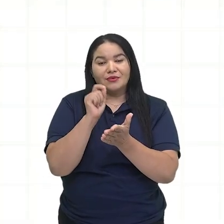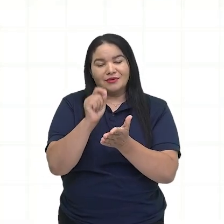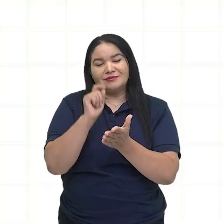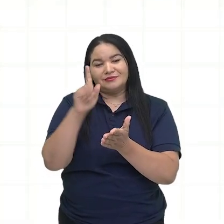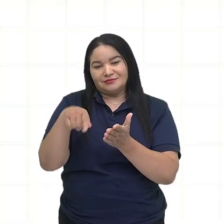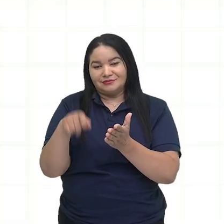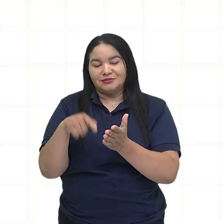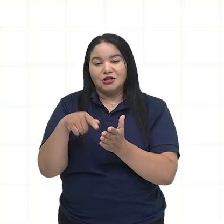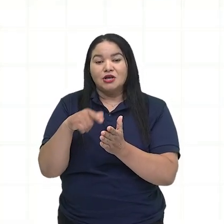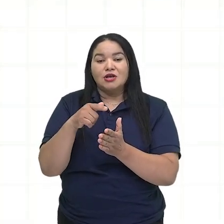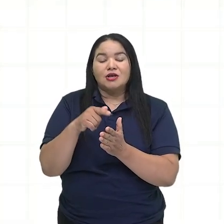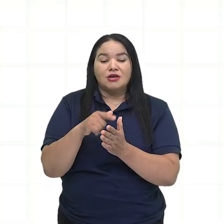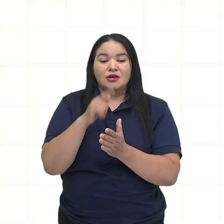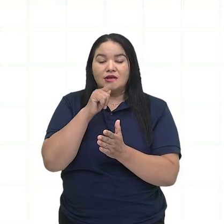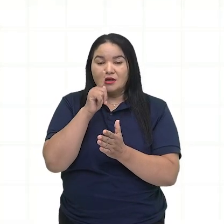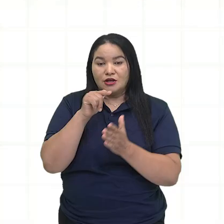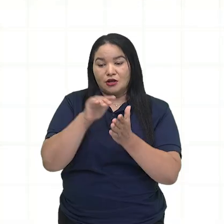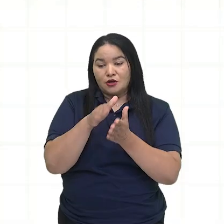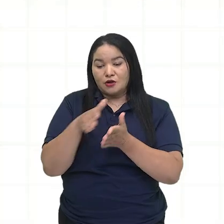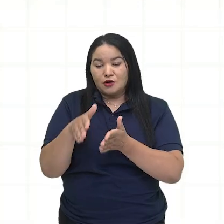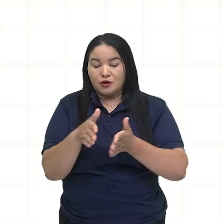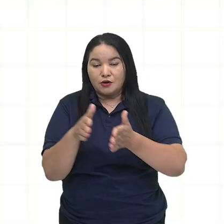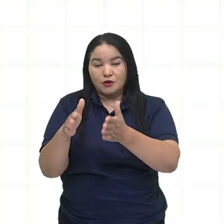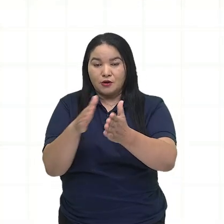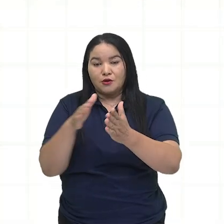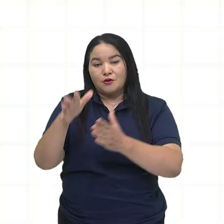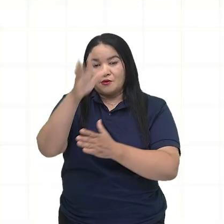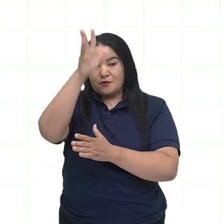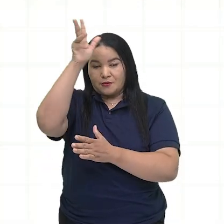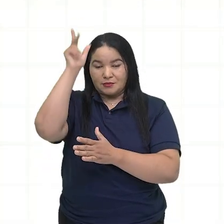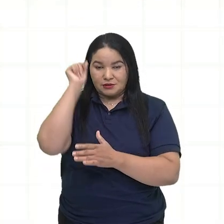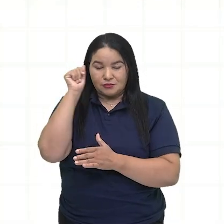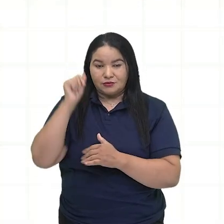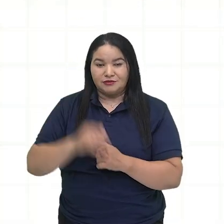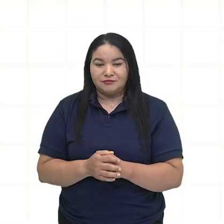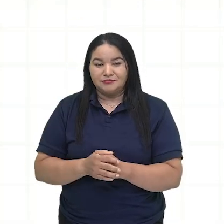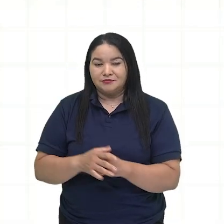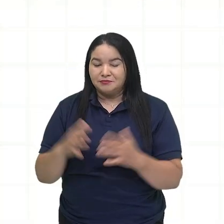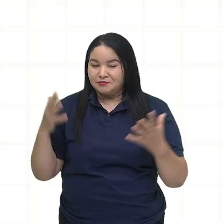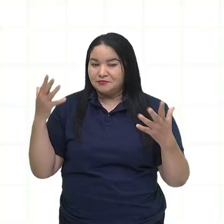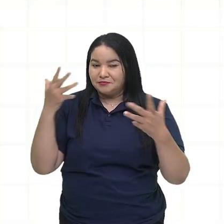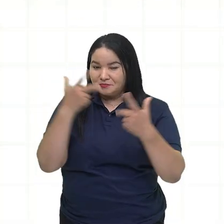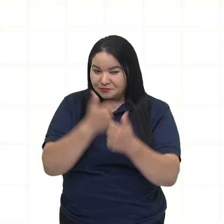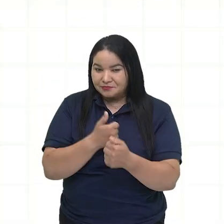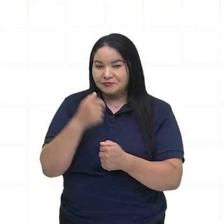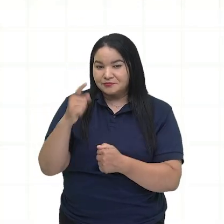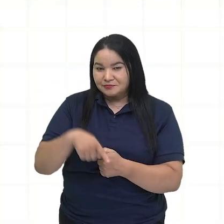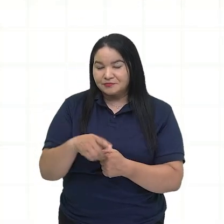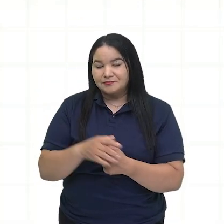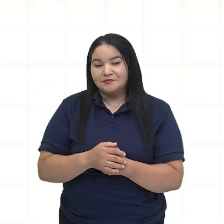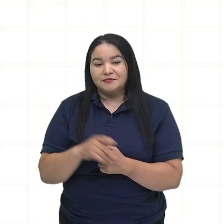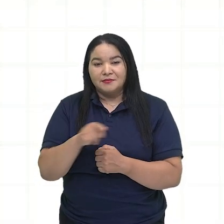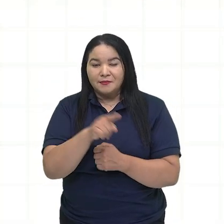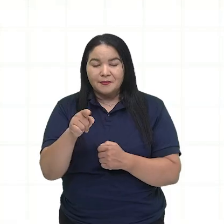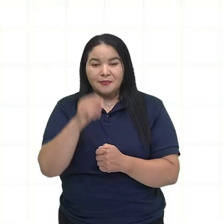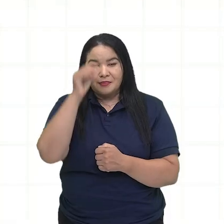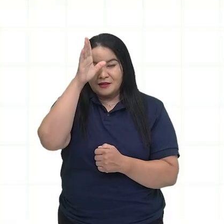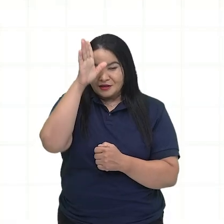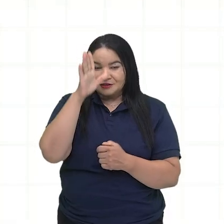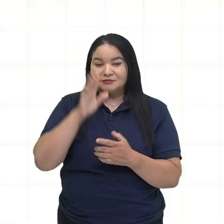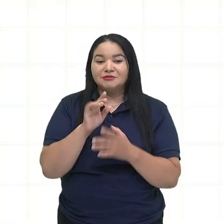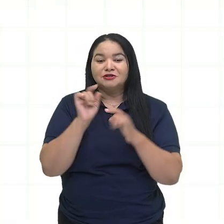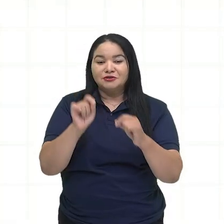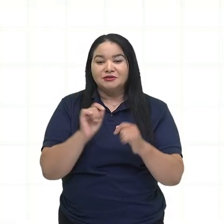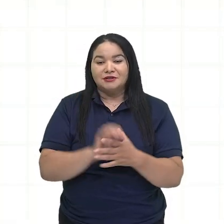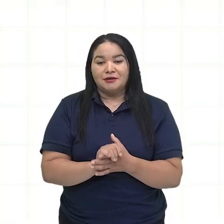Amazonas, certo? Então, olha que coisa linda. Olha o seu conhecimento sobre a deriva